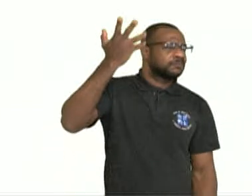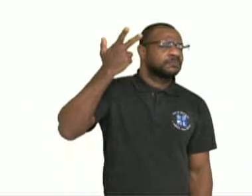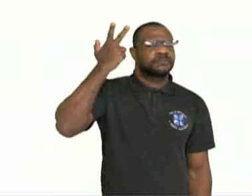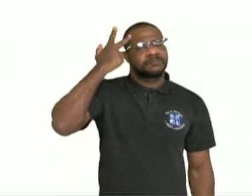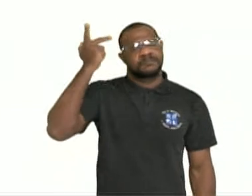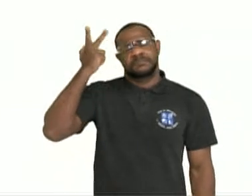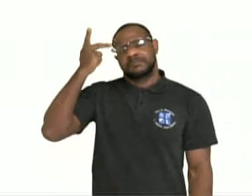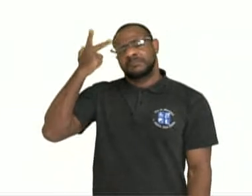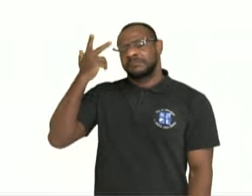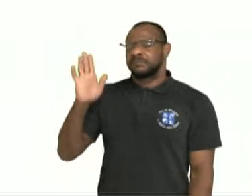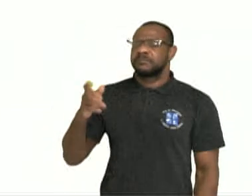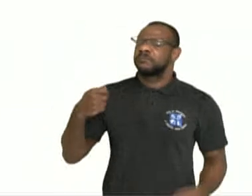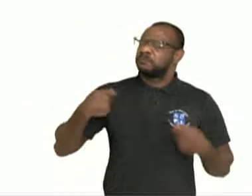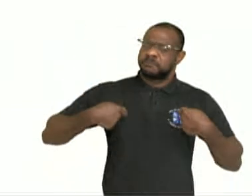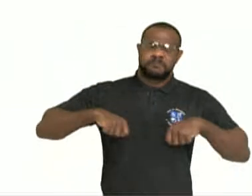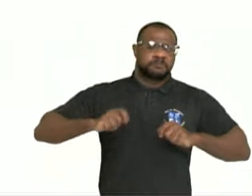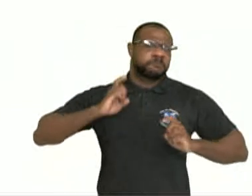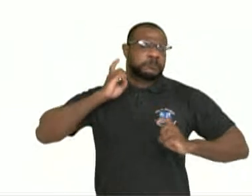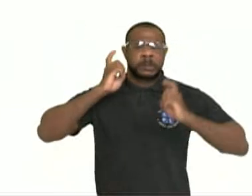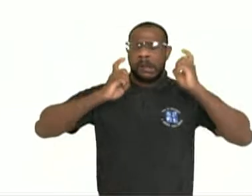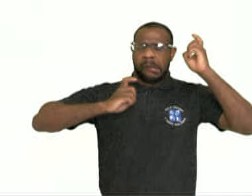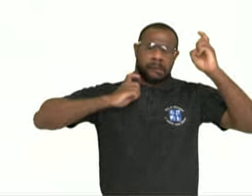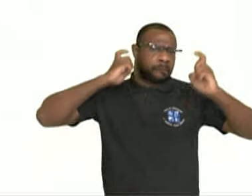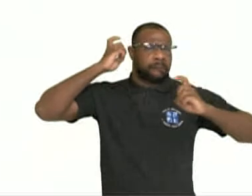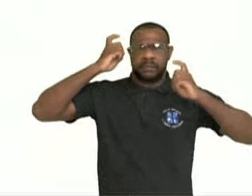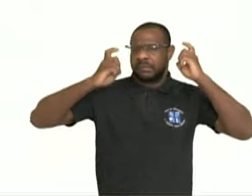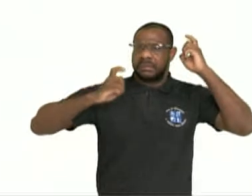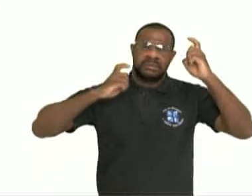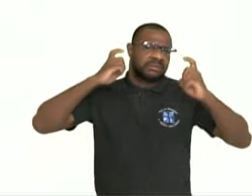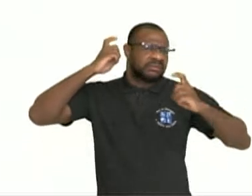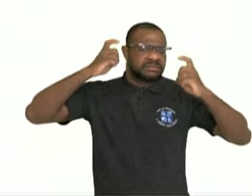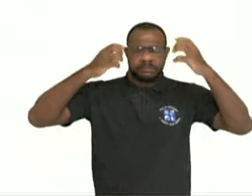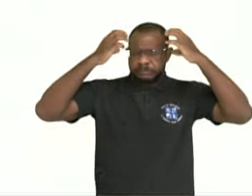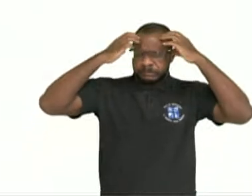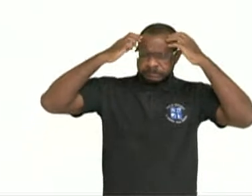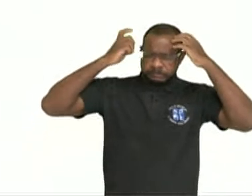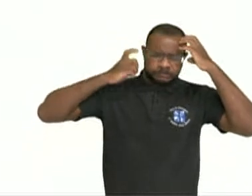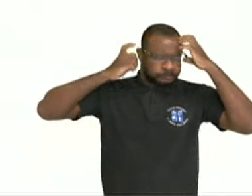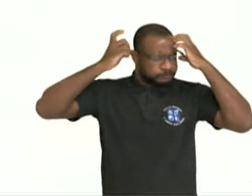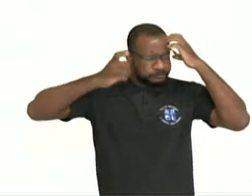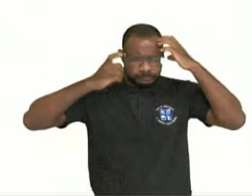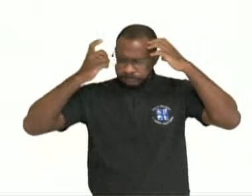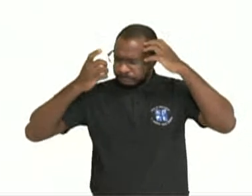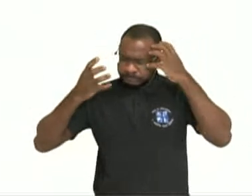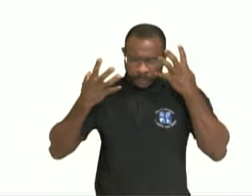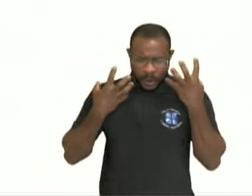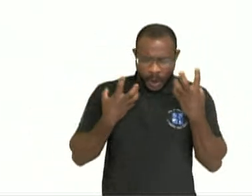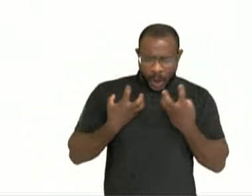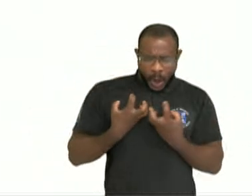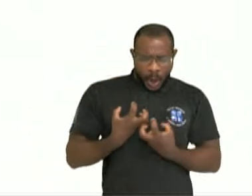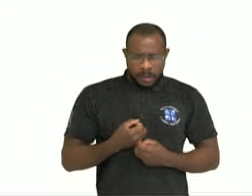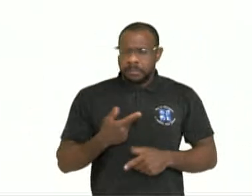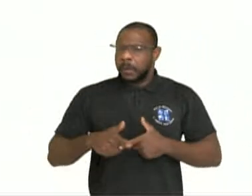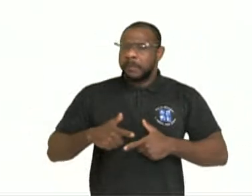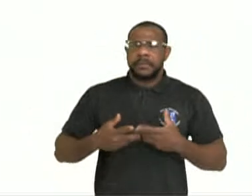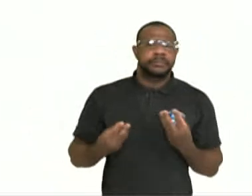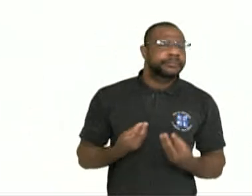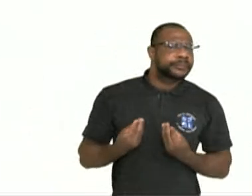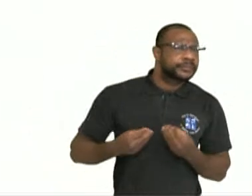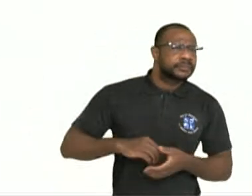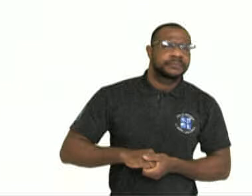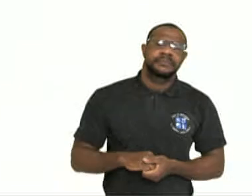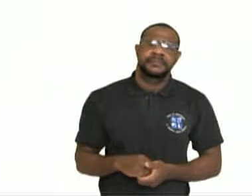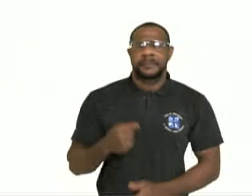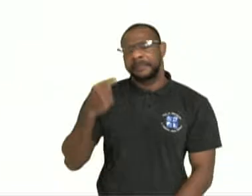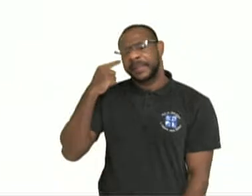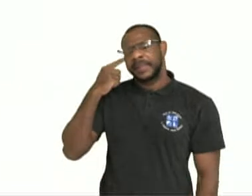ficar assim tão preocupado com aquilo na cabeça o tempo todo, se consumir por um problema, e sim pensar em